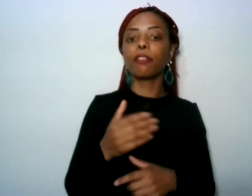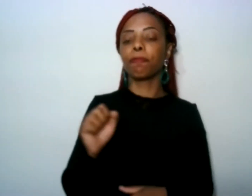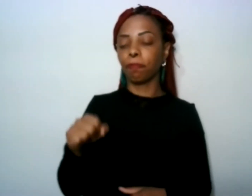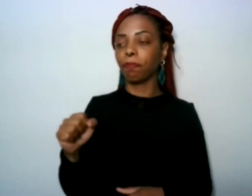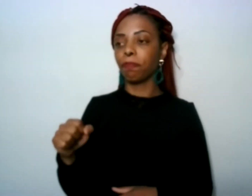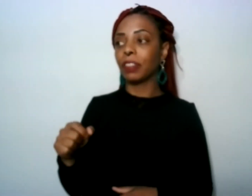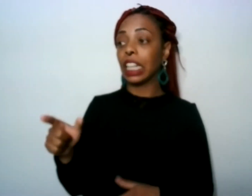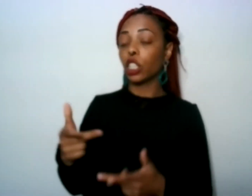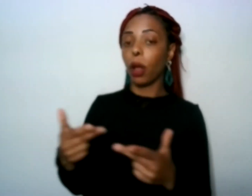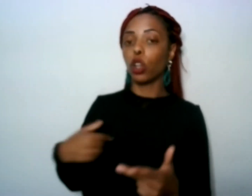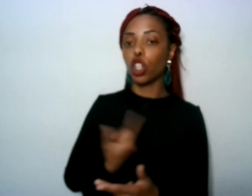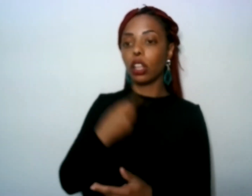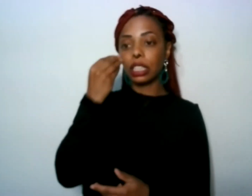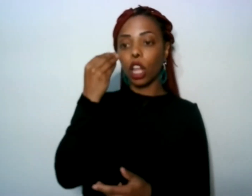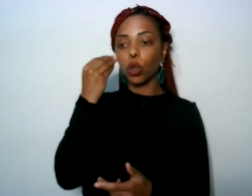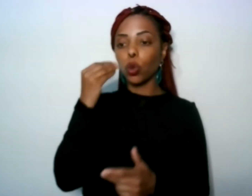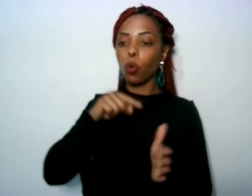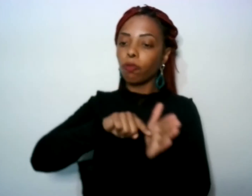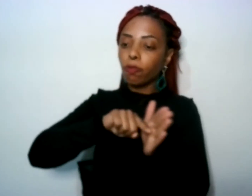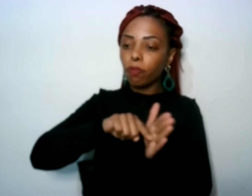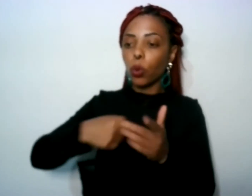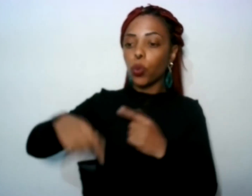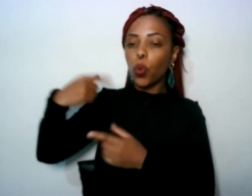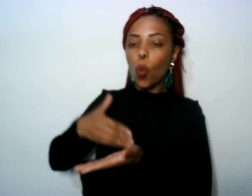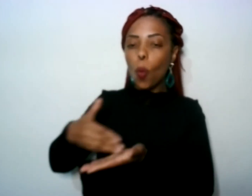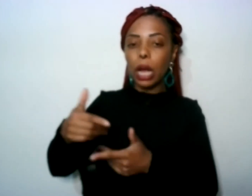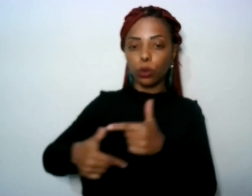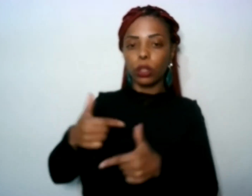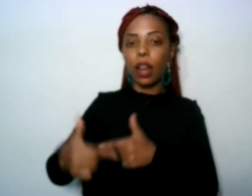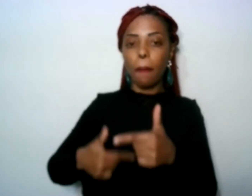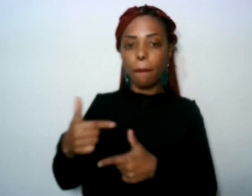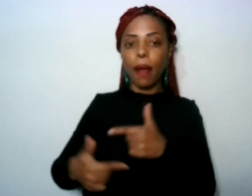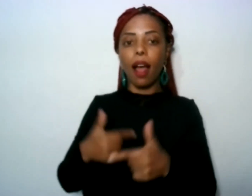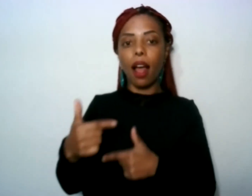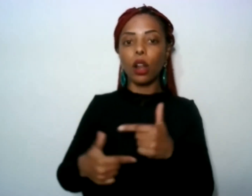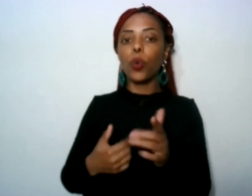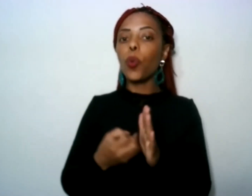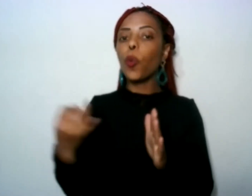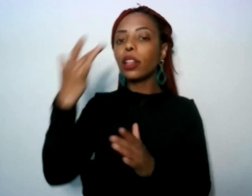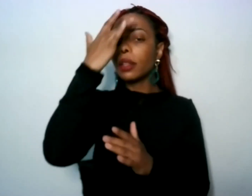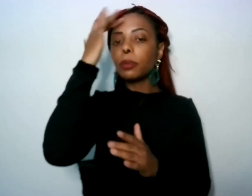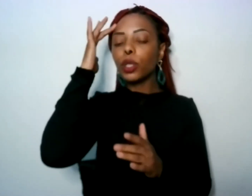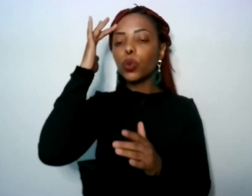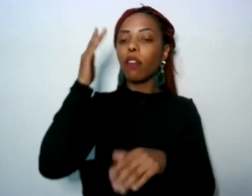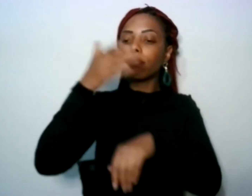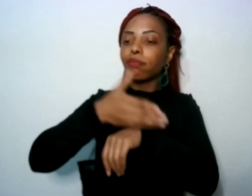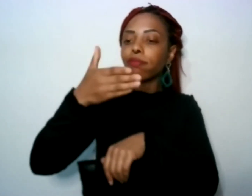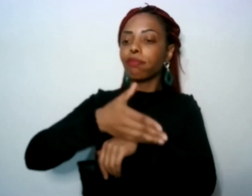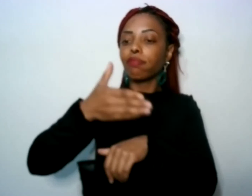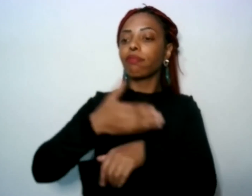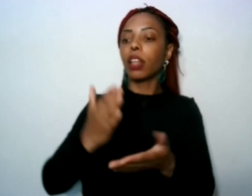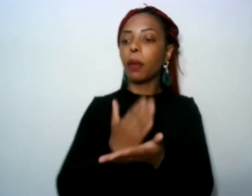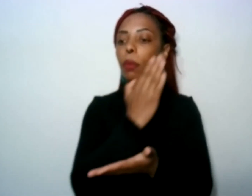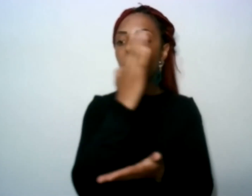coisa que a gente tentou analisar desde o início do trabalho quando as pessoas frequentavam e ao longo dos anos